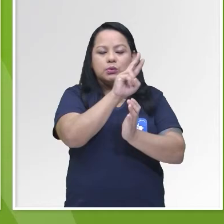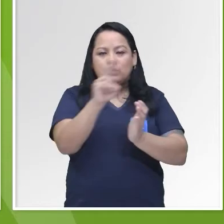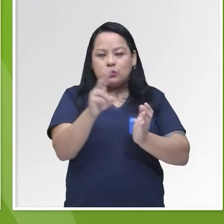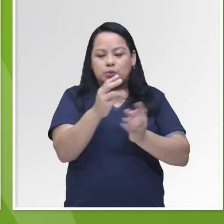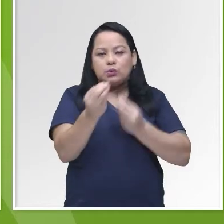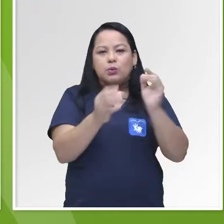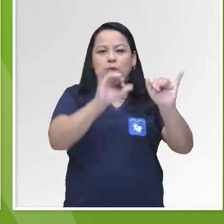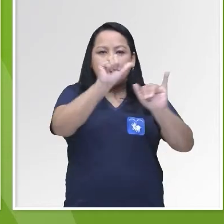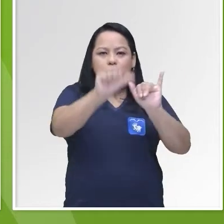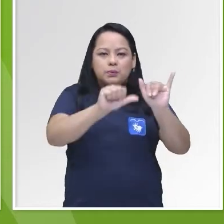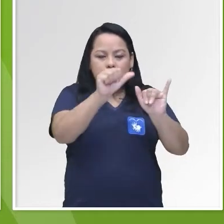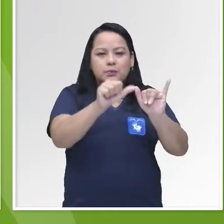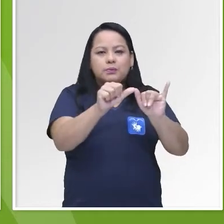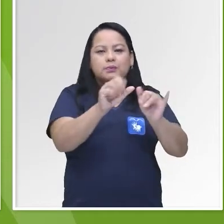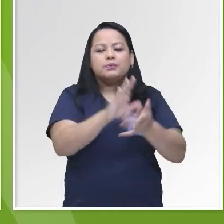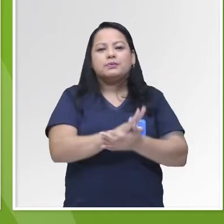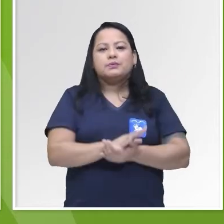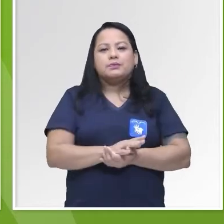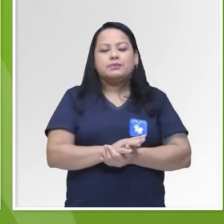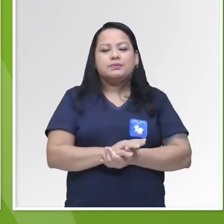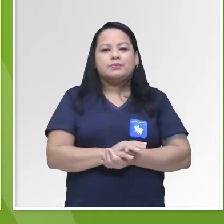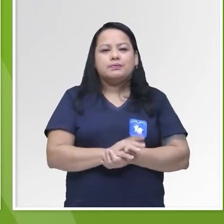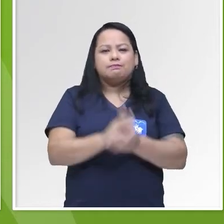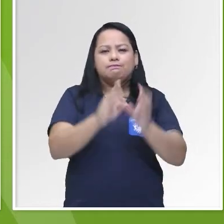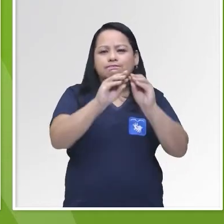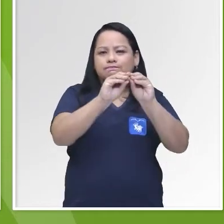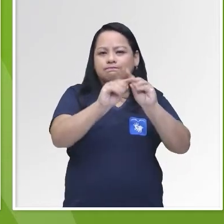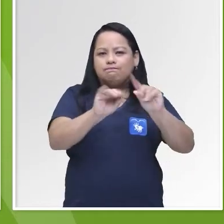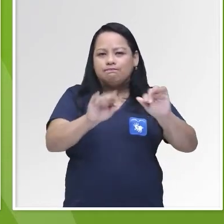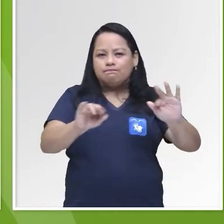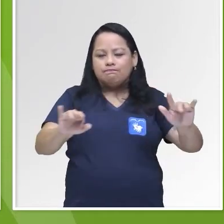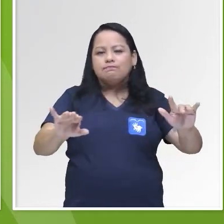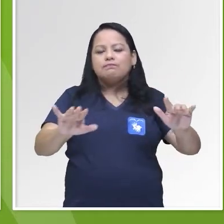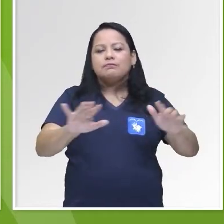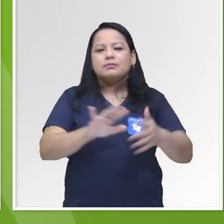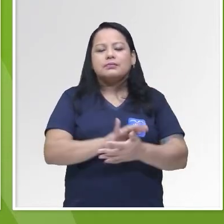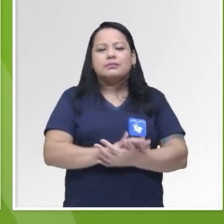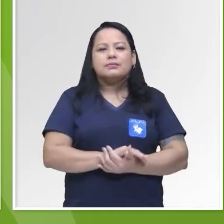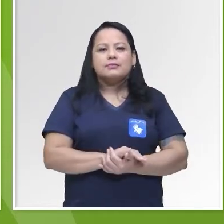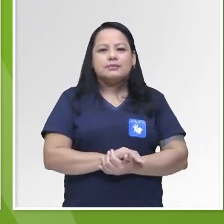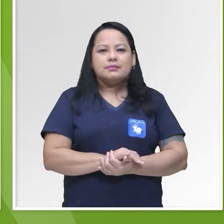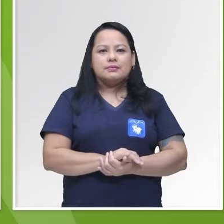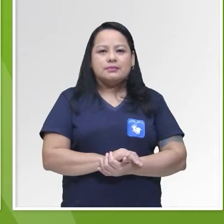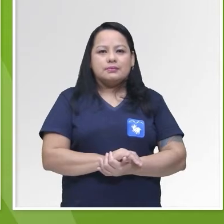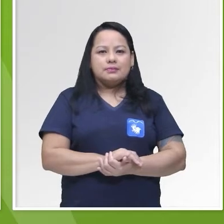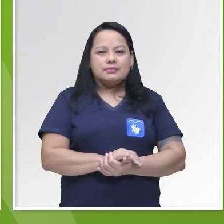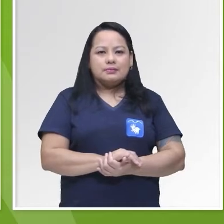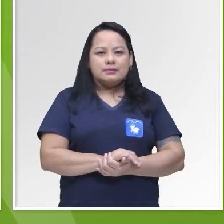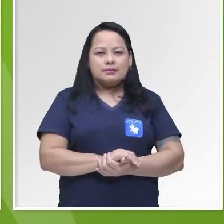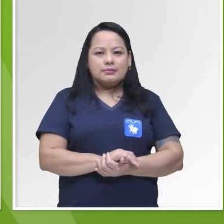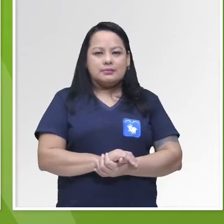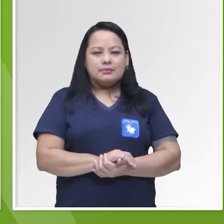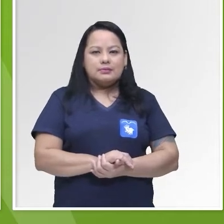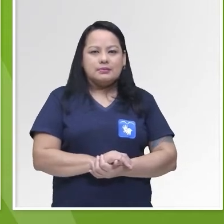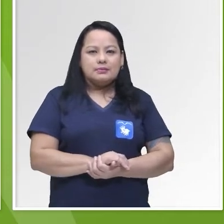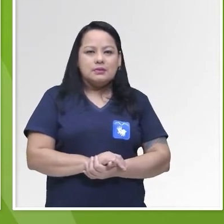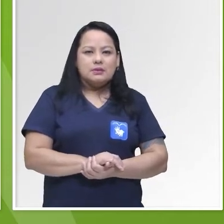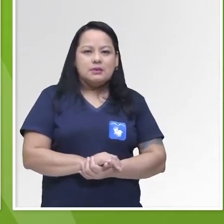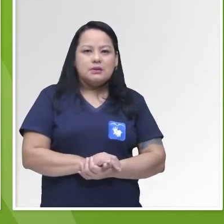uma reação de análise ou decomposição, tá bom?